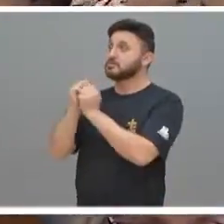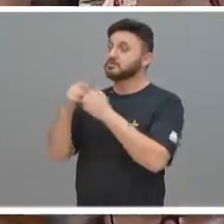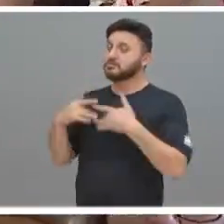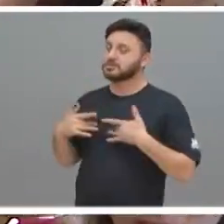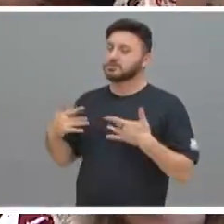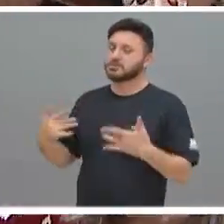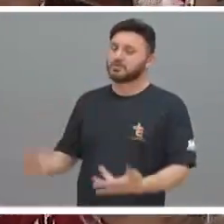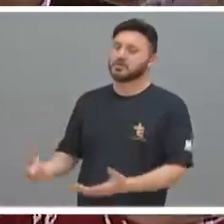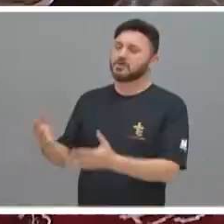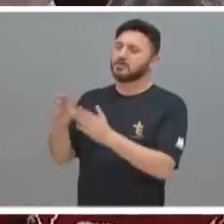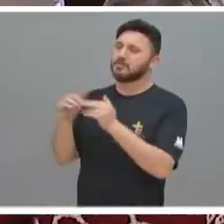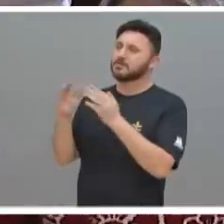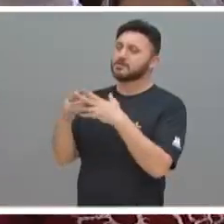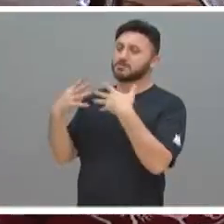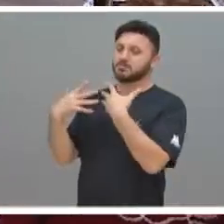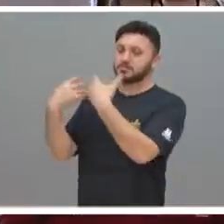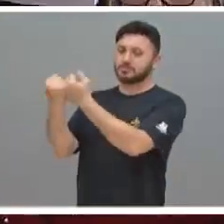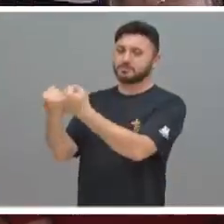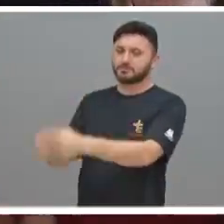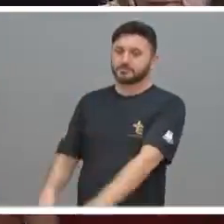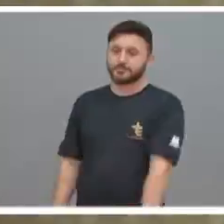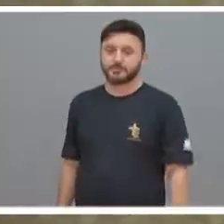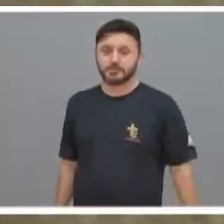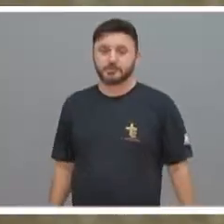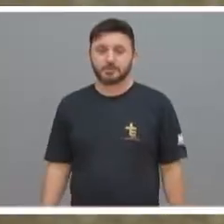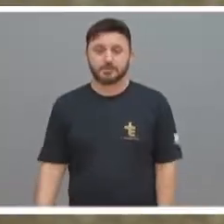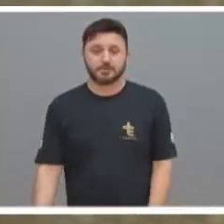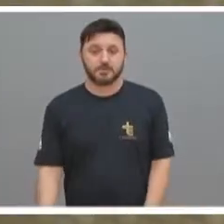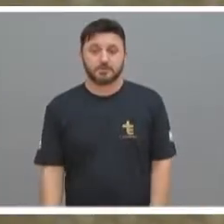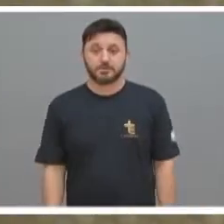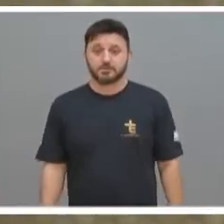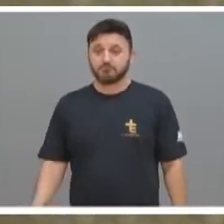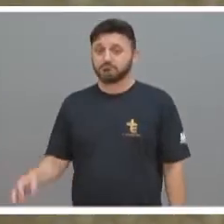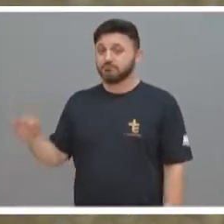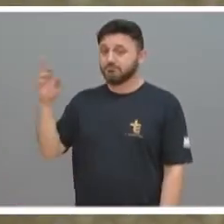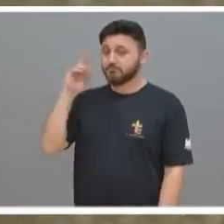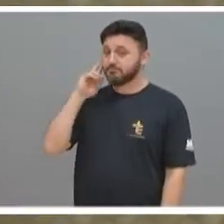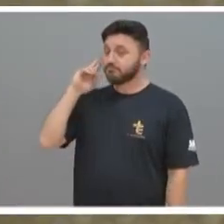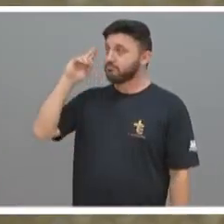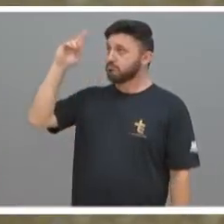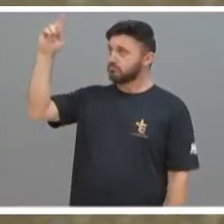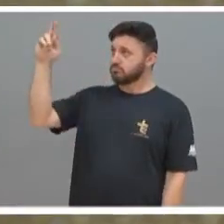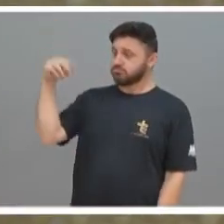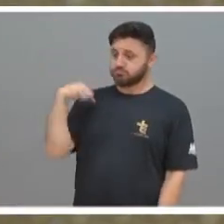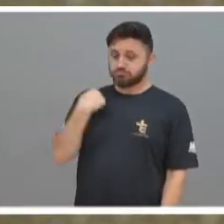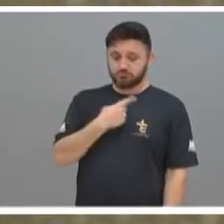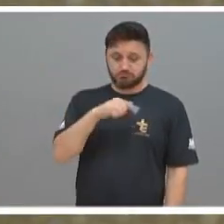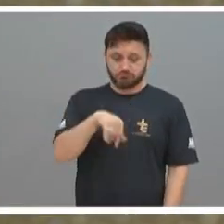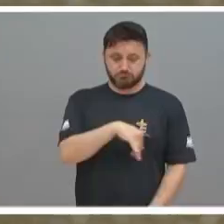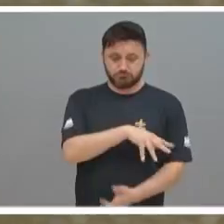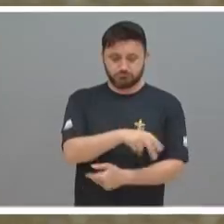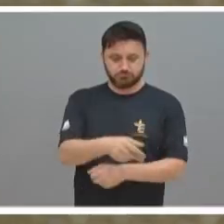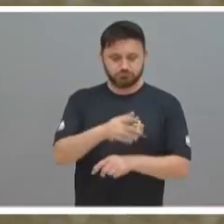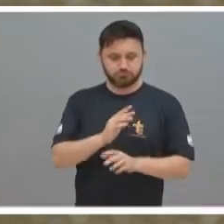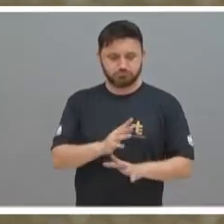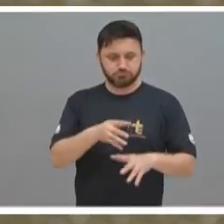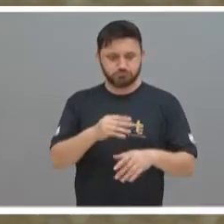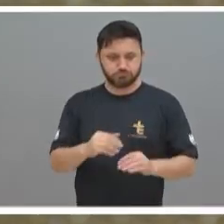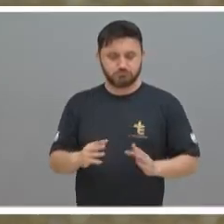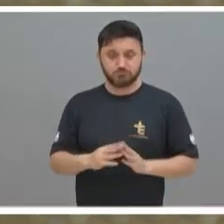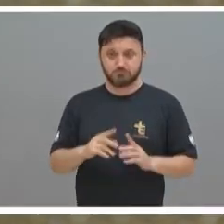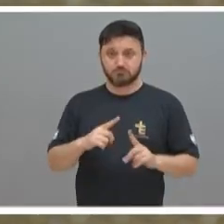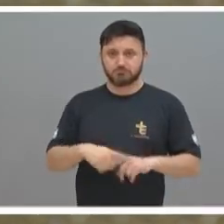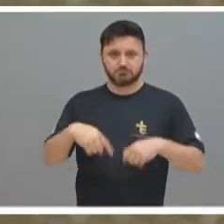misericórdia, atendei-nos, Senhor. Senhor, fazei que como igreja saibamos dar